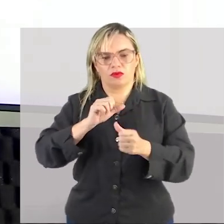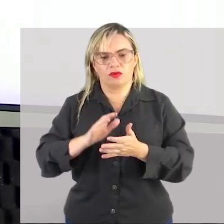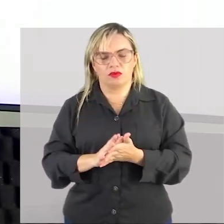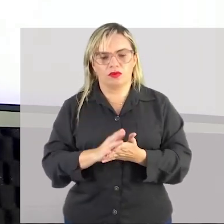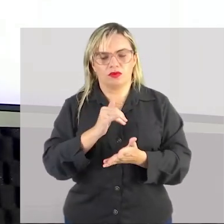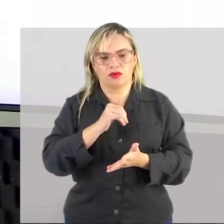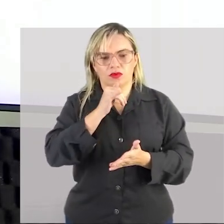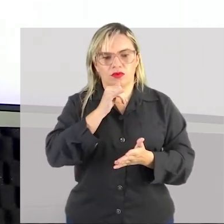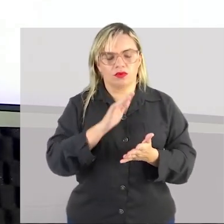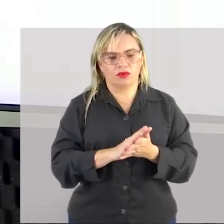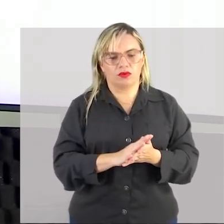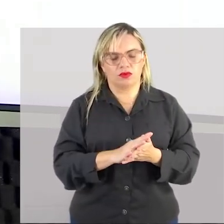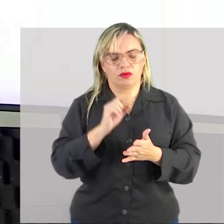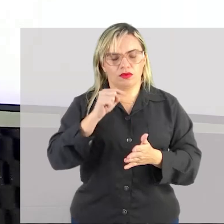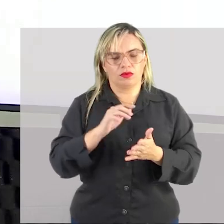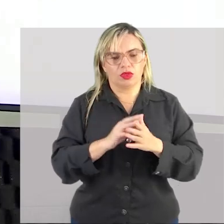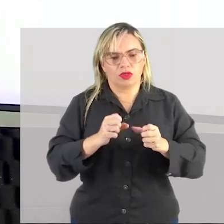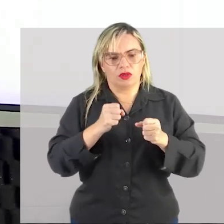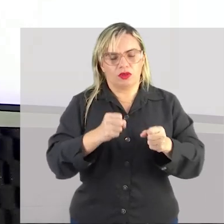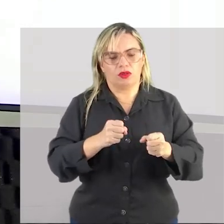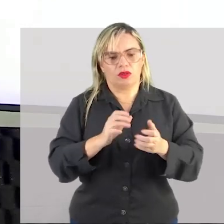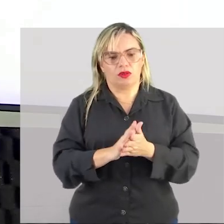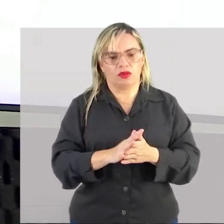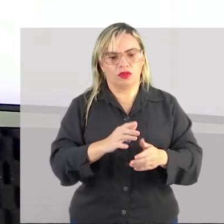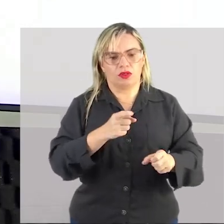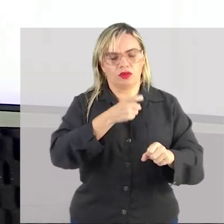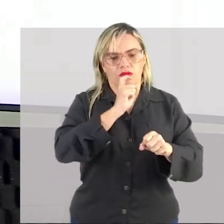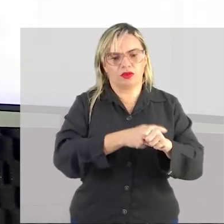exemplo, do sólido para o líquido.